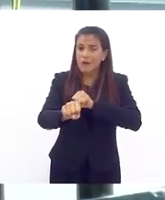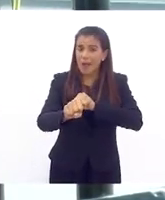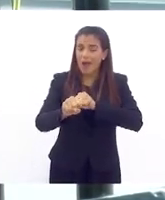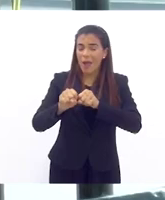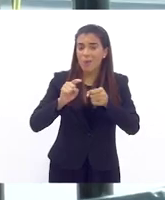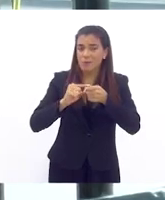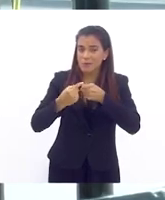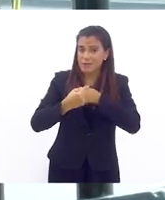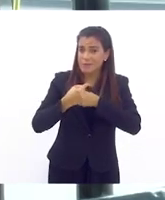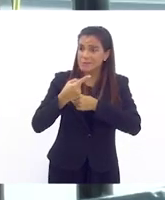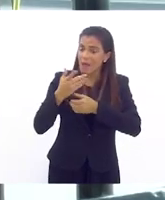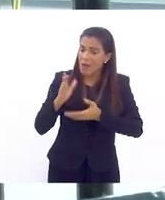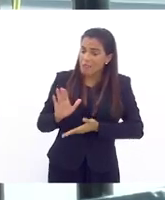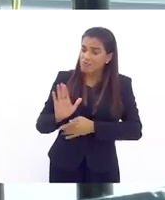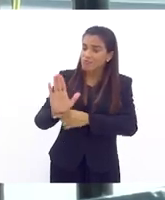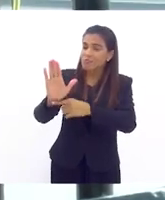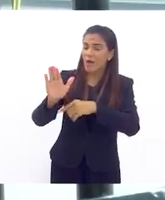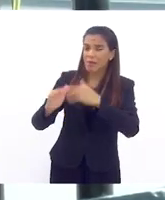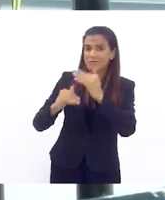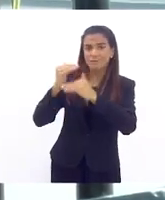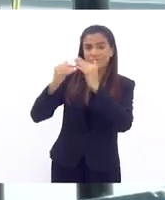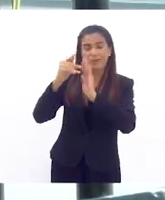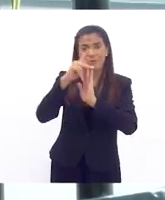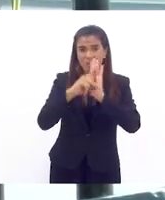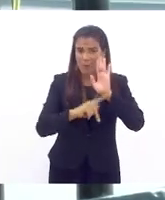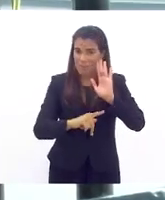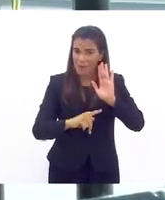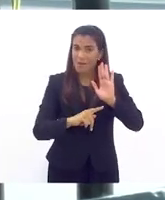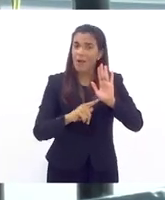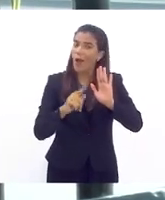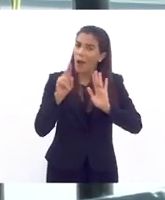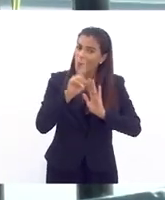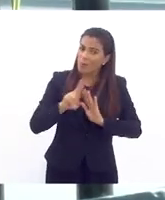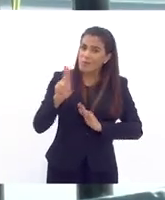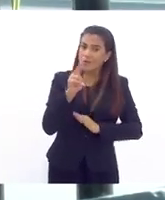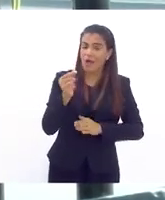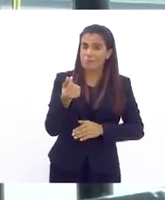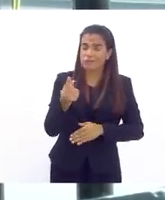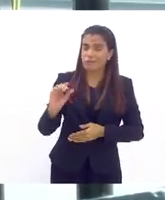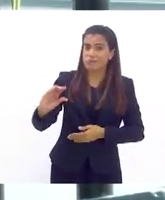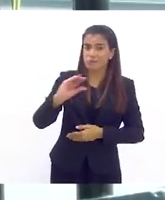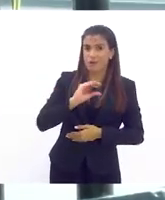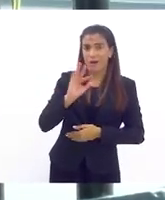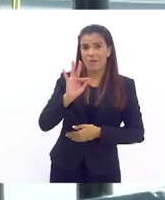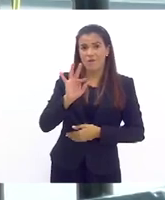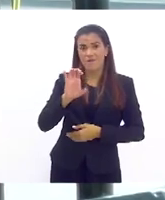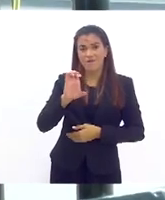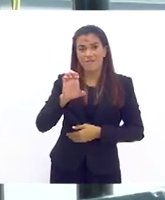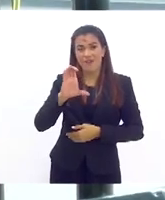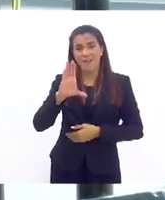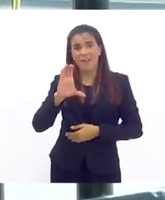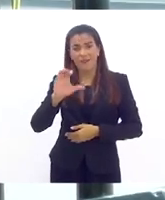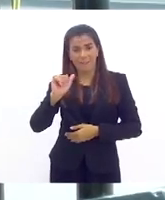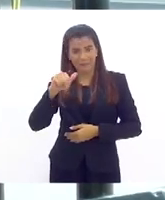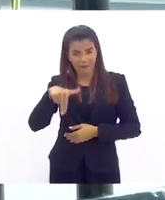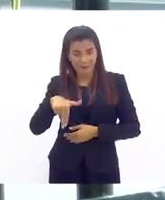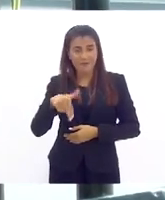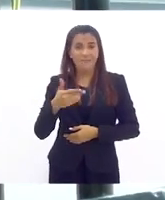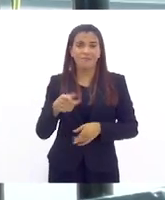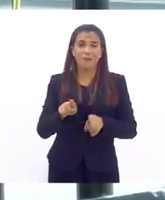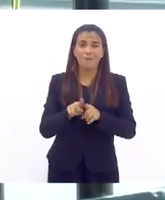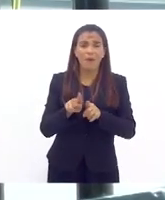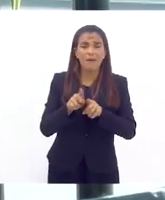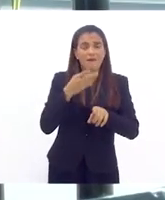a desenvolverem projetos que possam utilizar os recursos do fecan para a preservação para conservação dos seus cursos